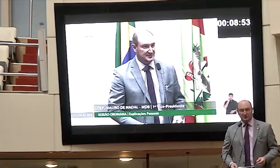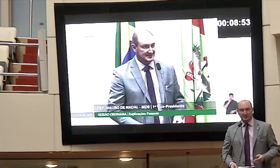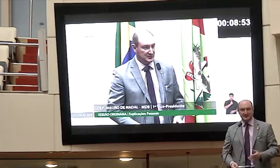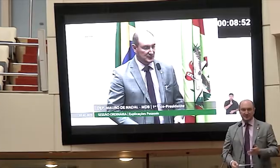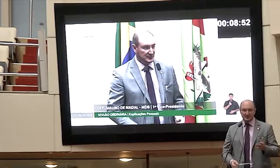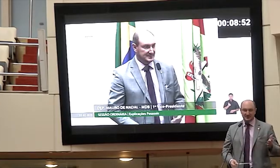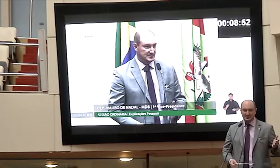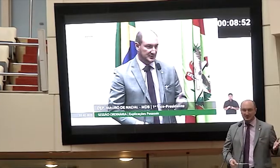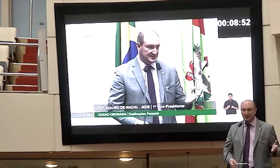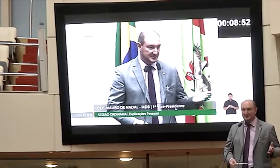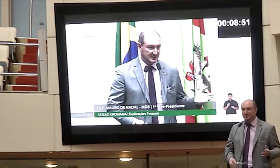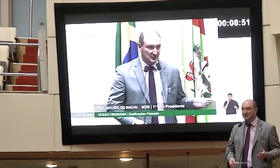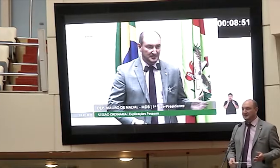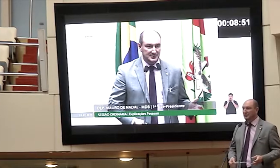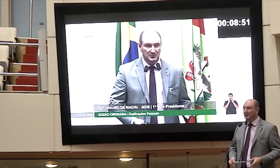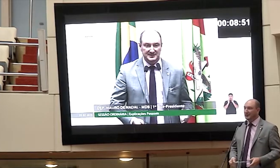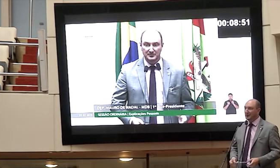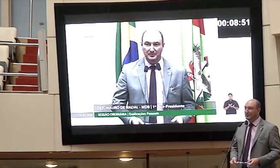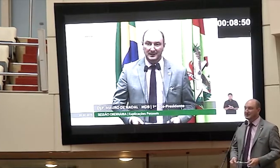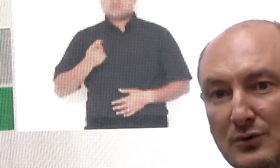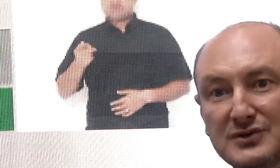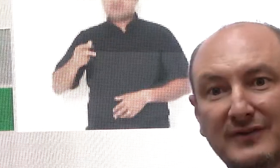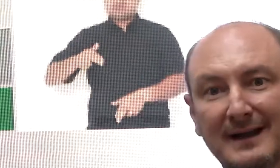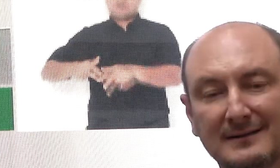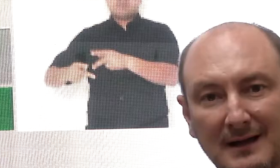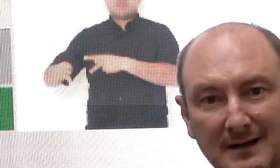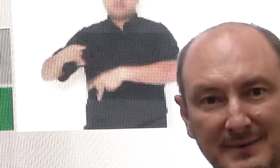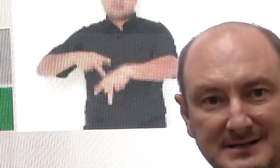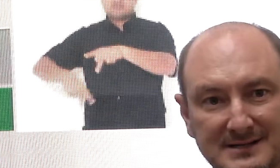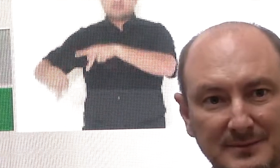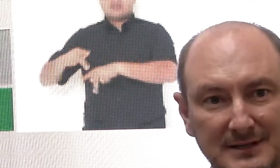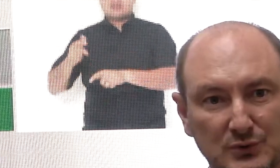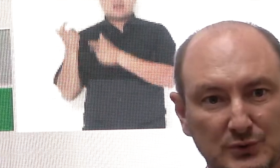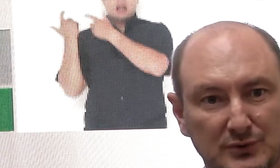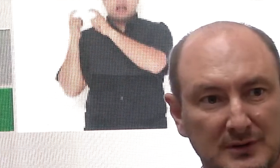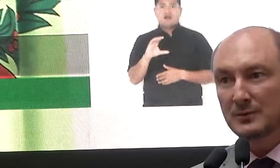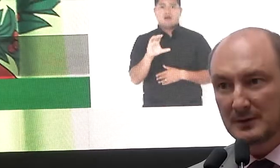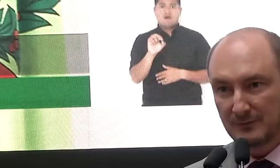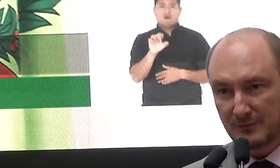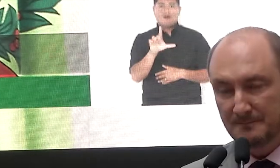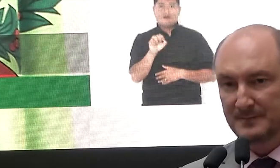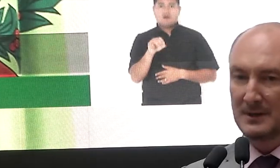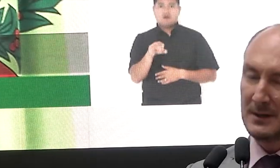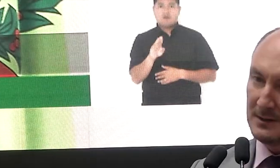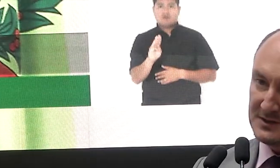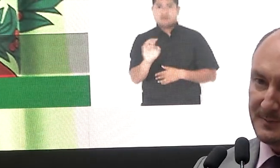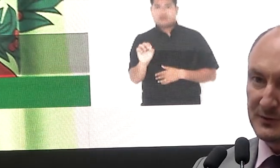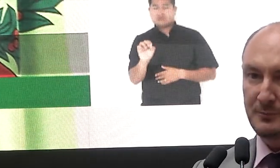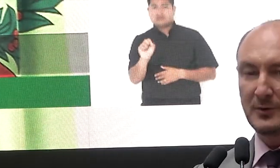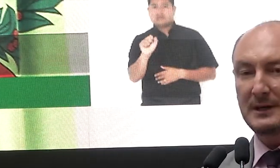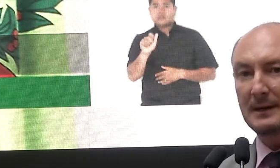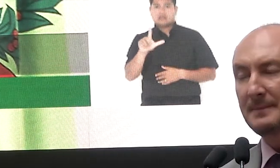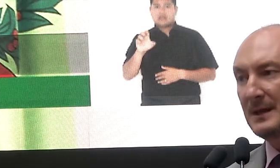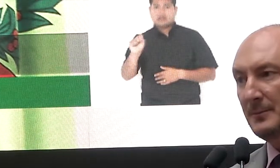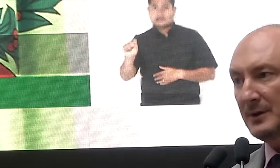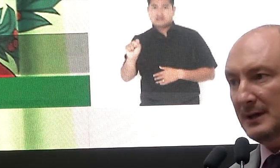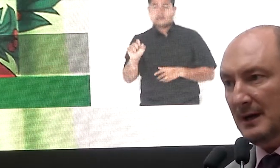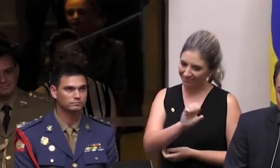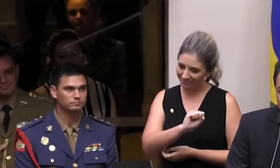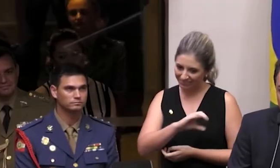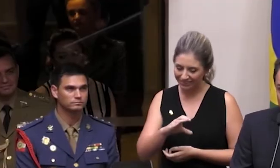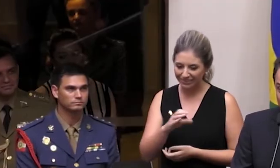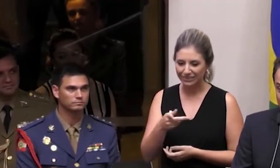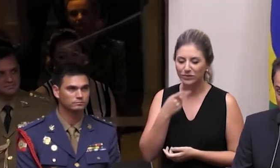nesta sexta-feira dia cinco de novembro o parlamentar fica à frente do Poder Executivo durante a ausência do